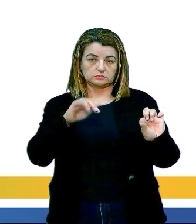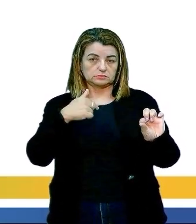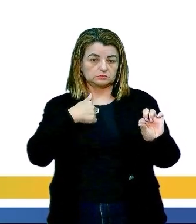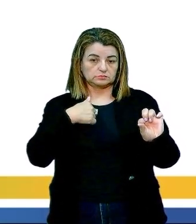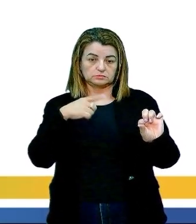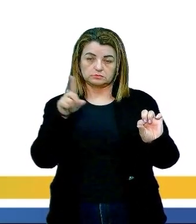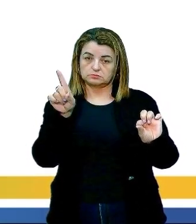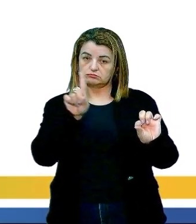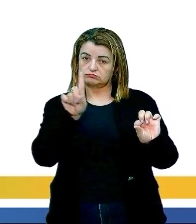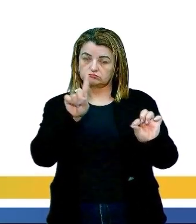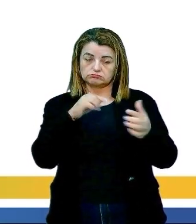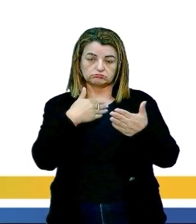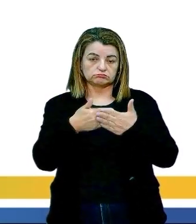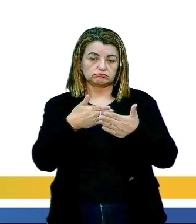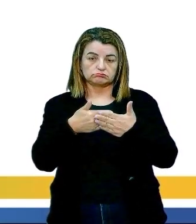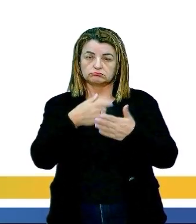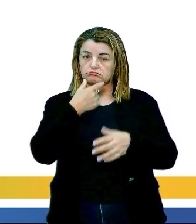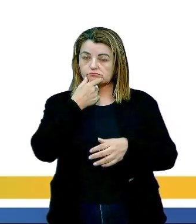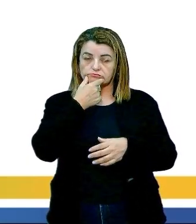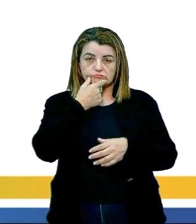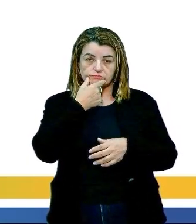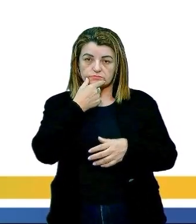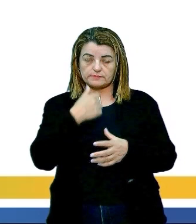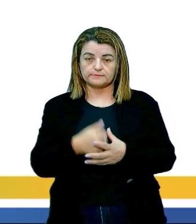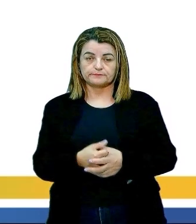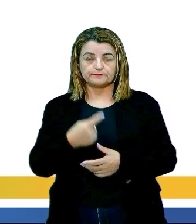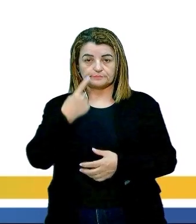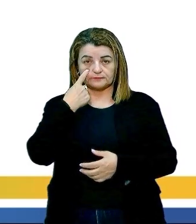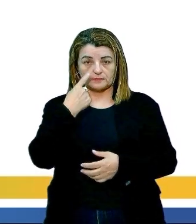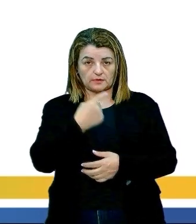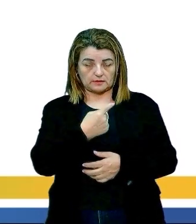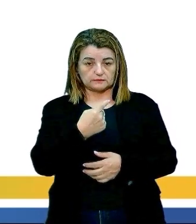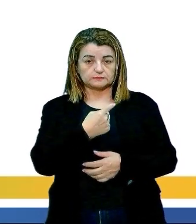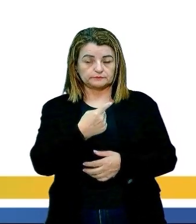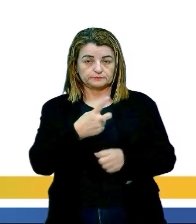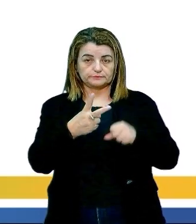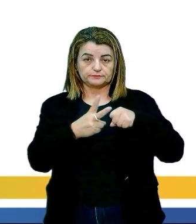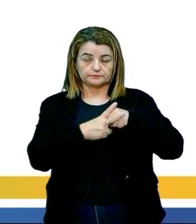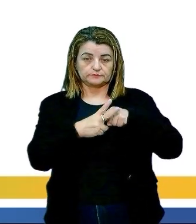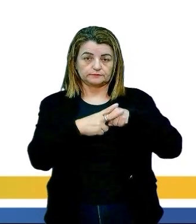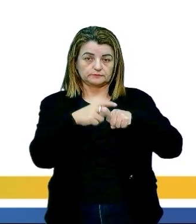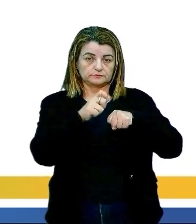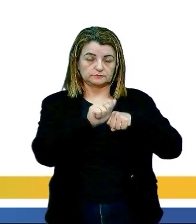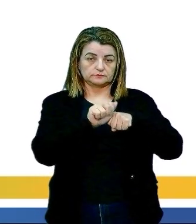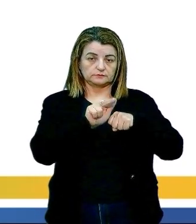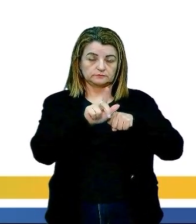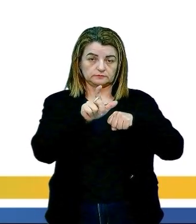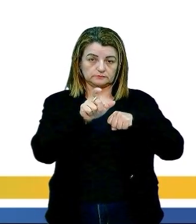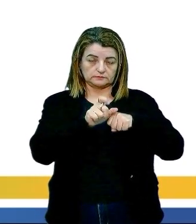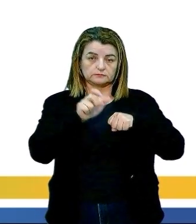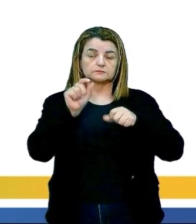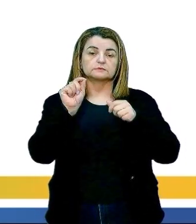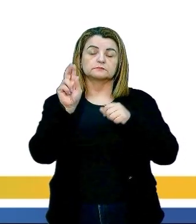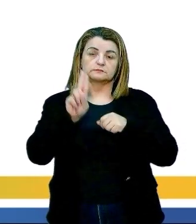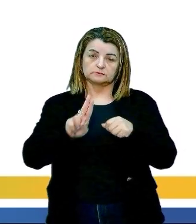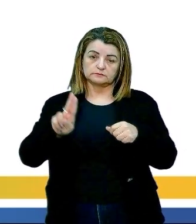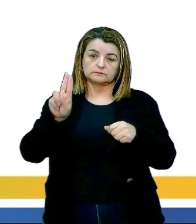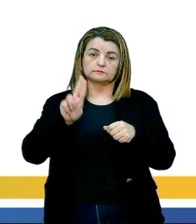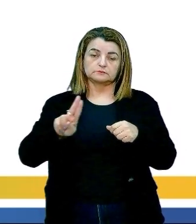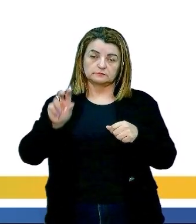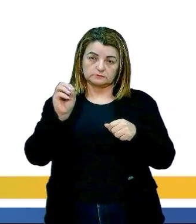Eu não estudo inglês. Então, vocês veem aí que o verbo auxiliar, ele vai ser